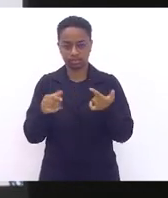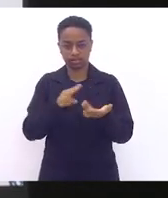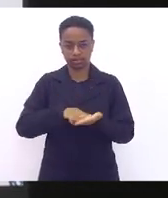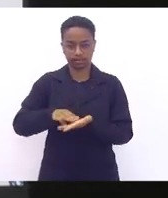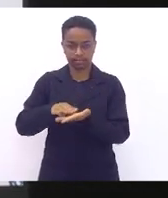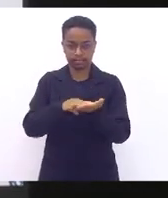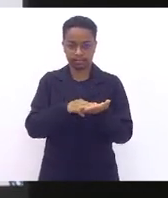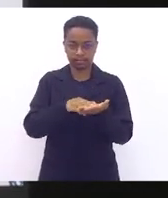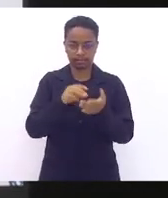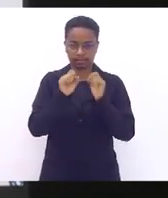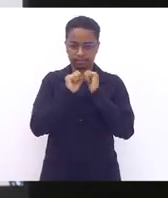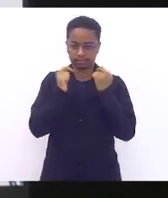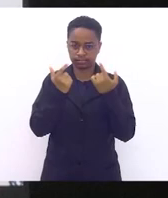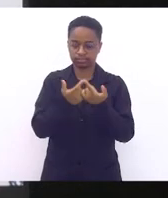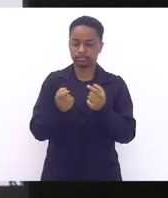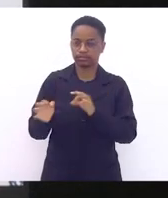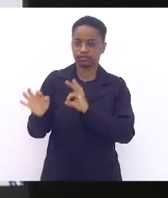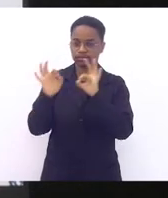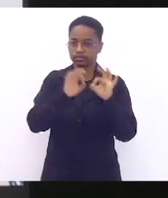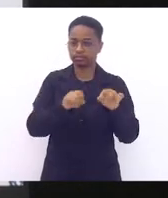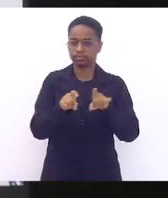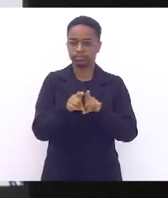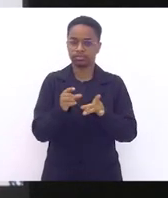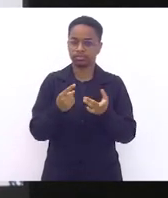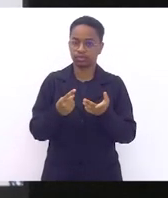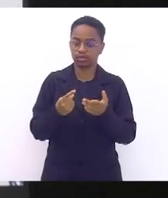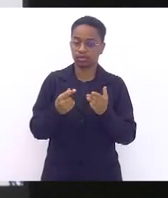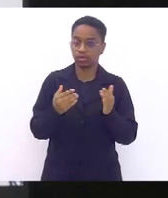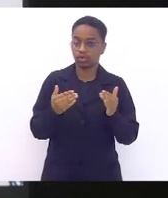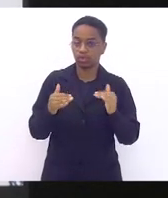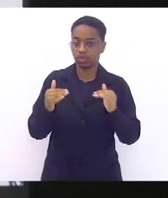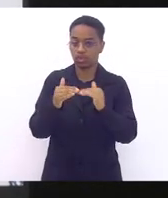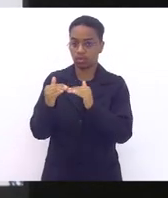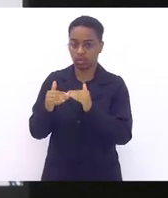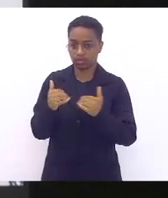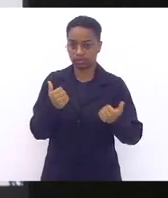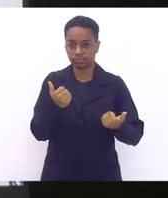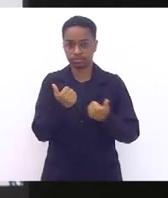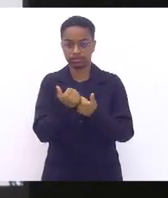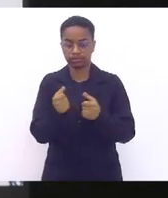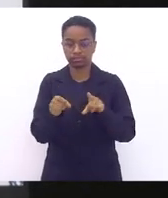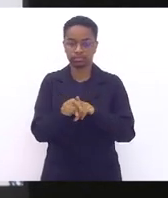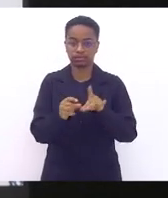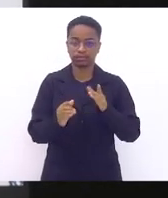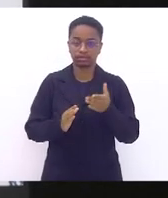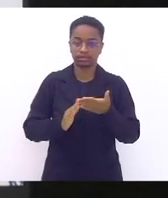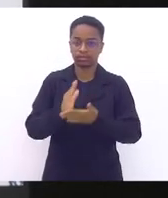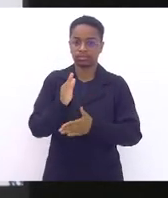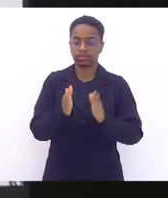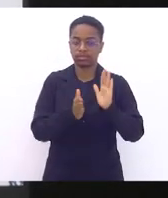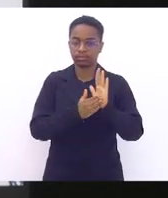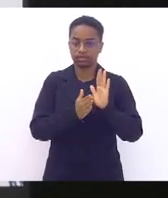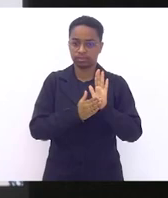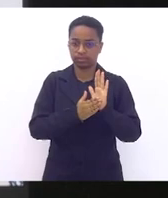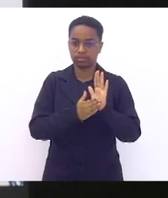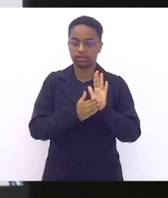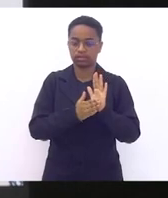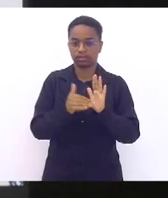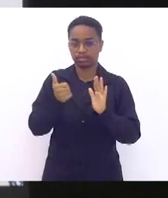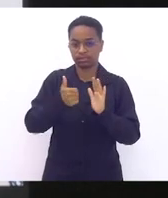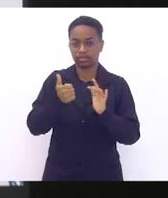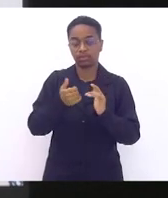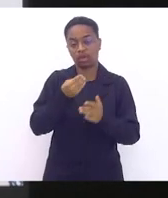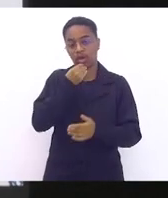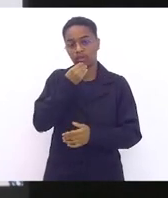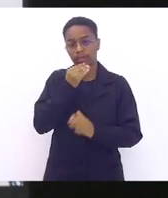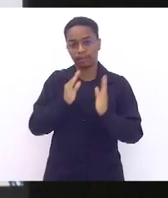membros da Alerj assistiram e concordaram, apoiaram, e aprovaram aquela proposta preliminar. Obviamente, naquela ocasião, nós